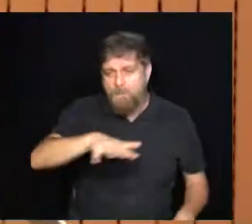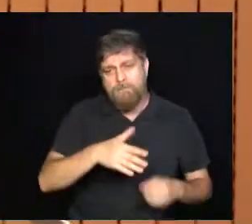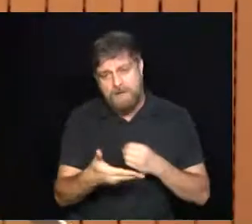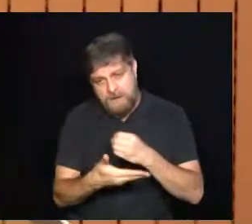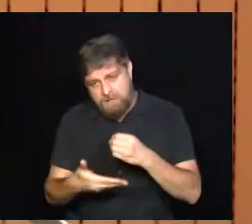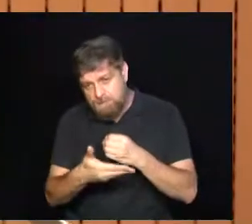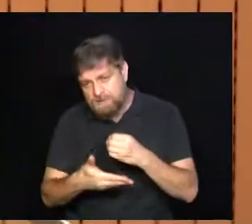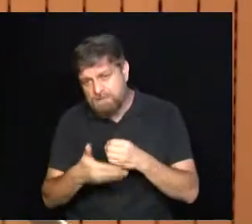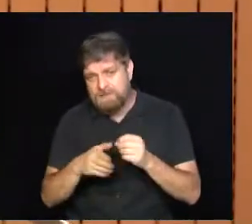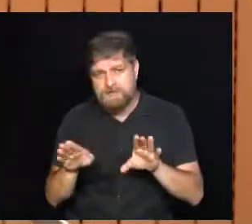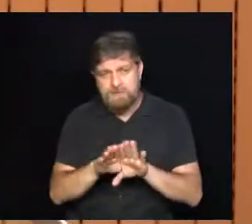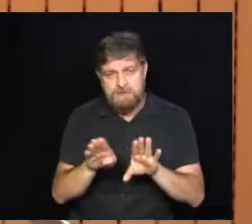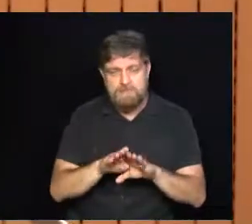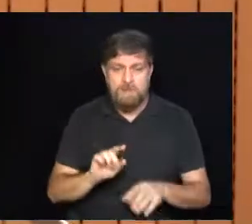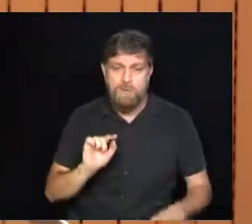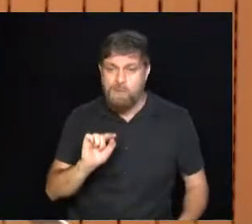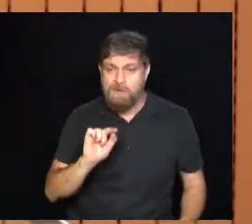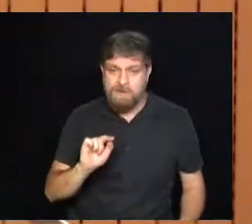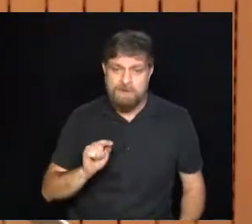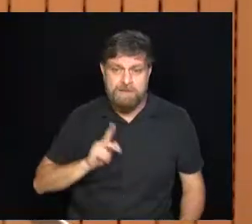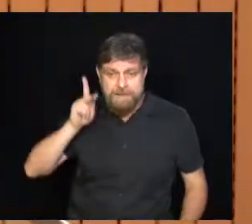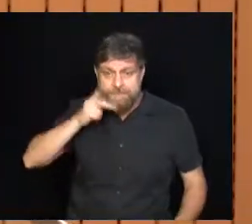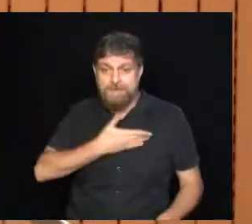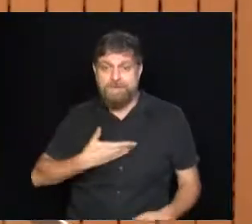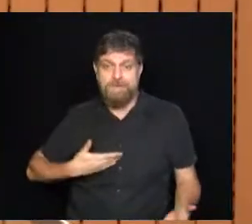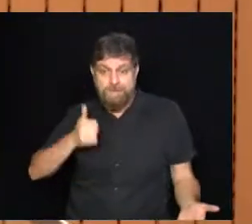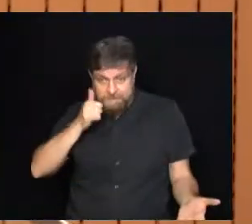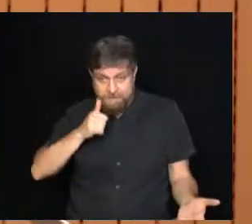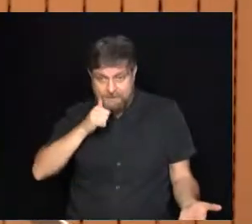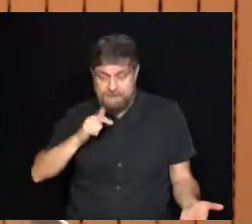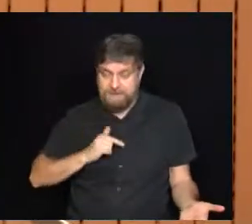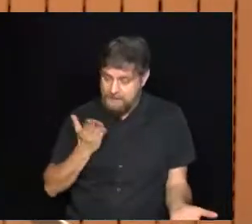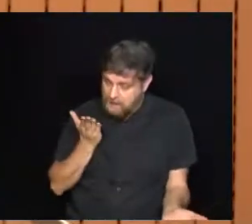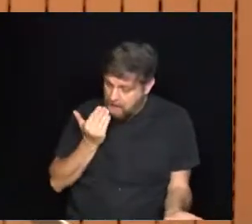também para a política pública da mulher,